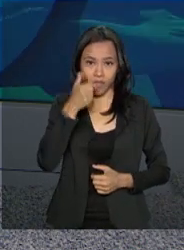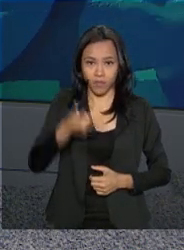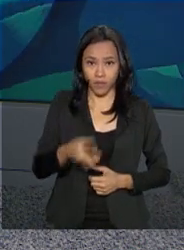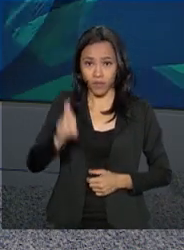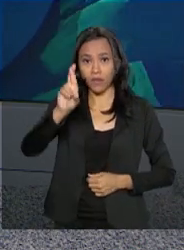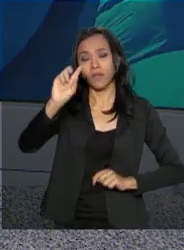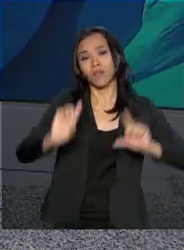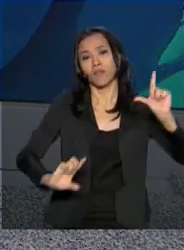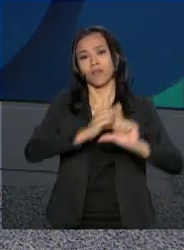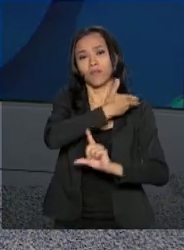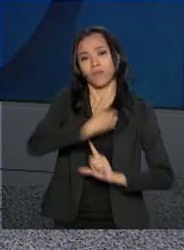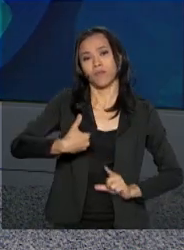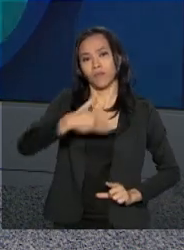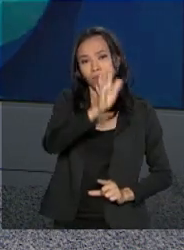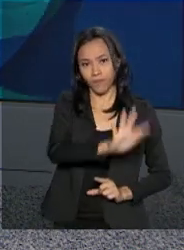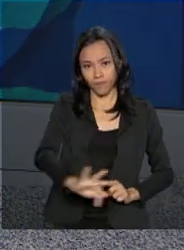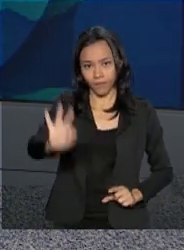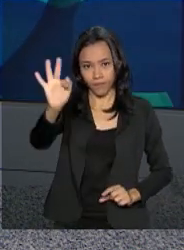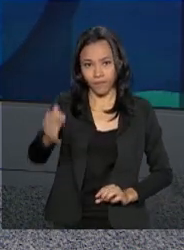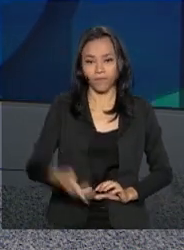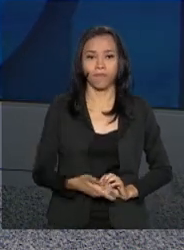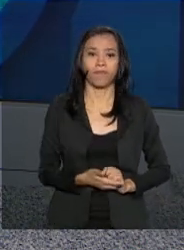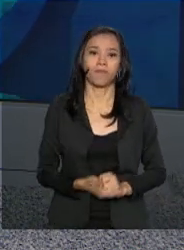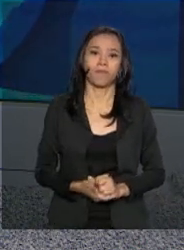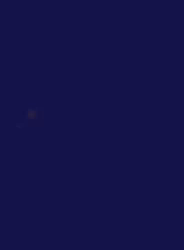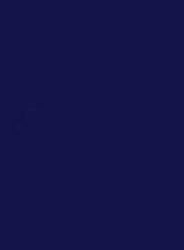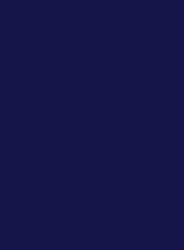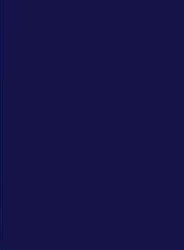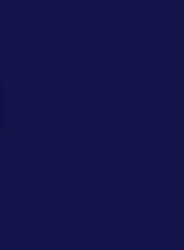aqui na nbr a tv do governo federal